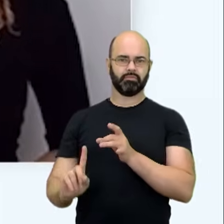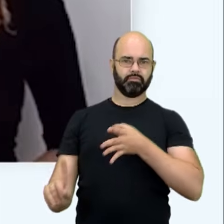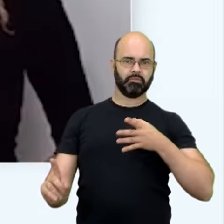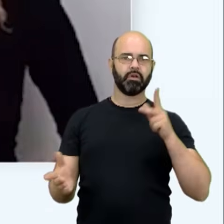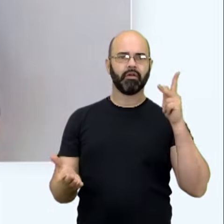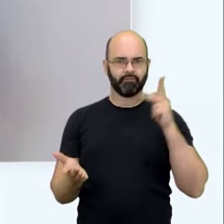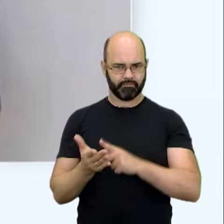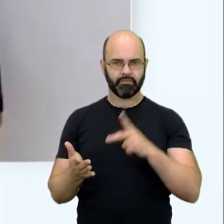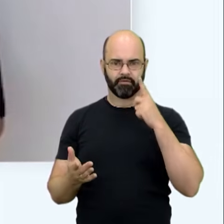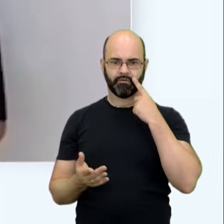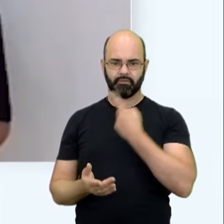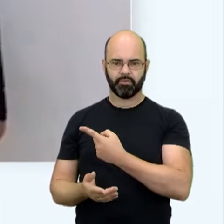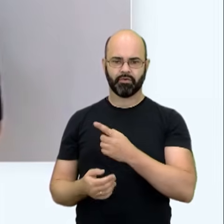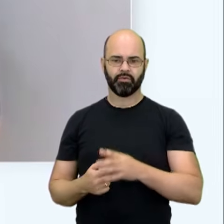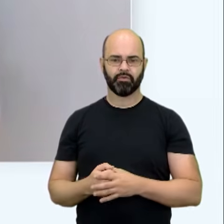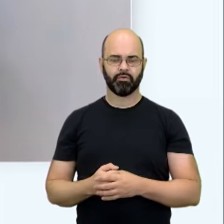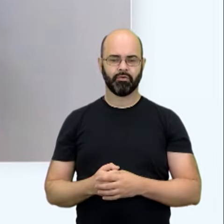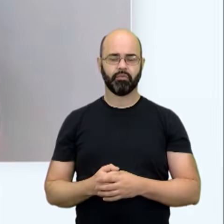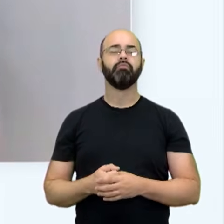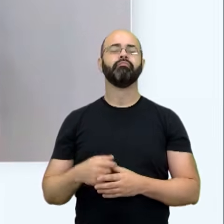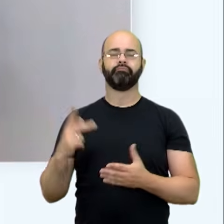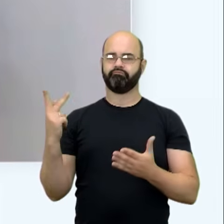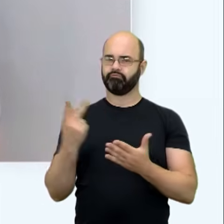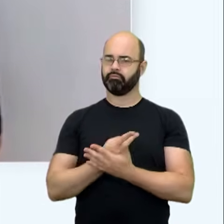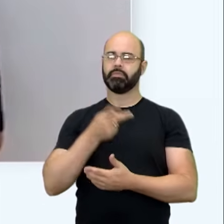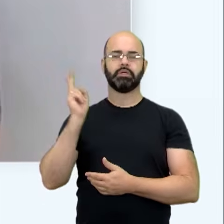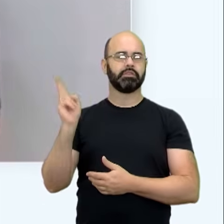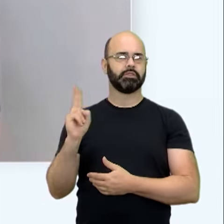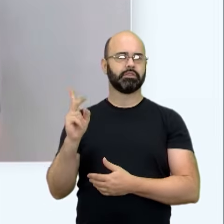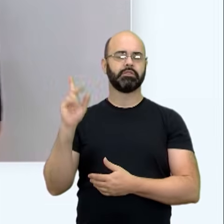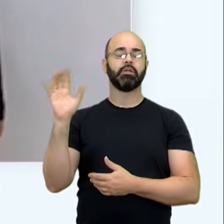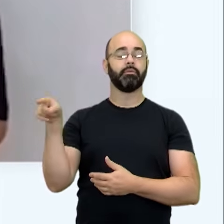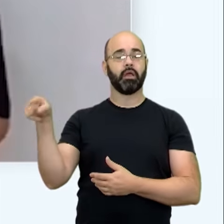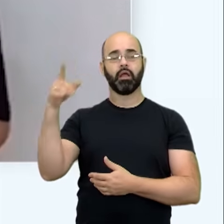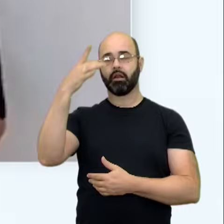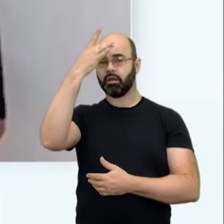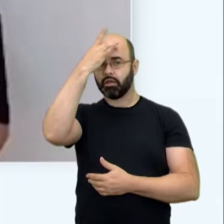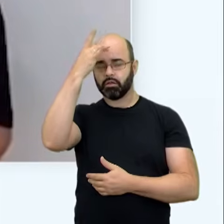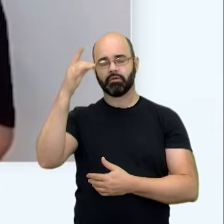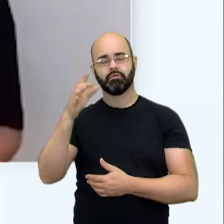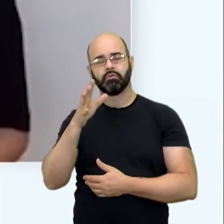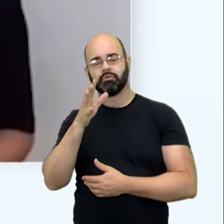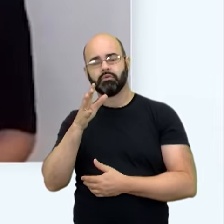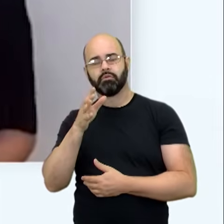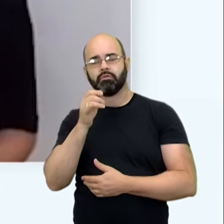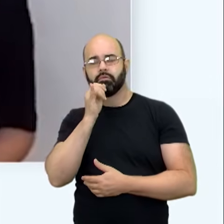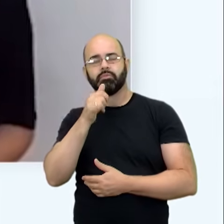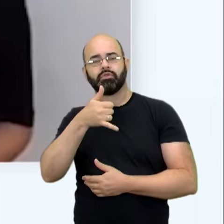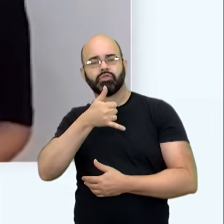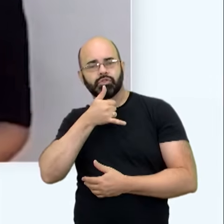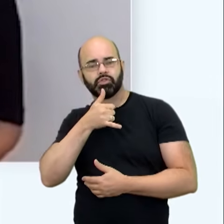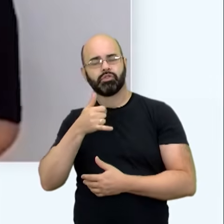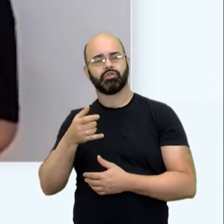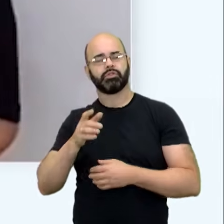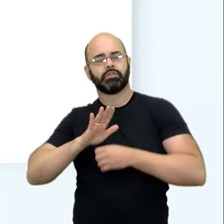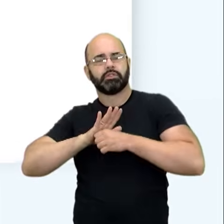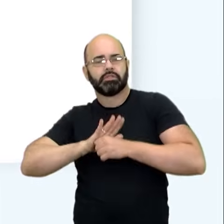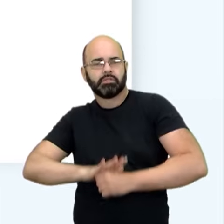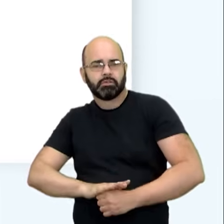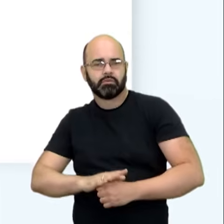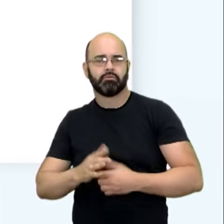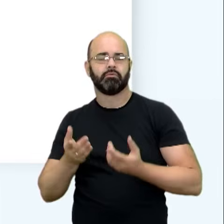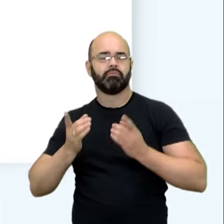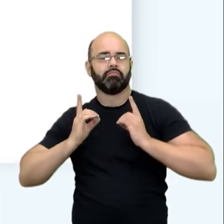o racismo. Atos racistas prejudicam o psicológico. Isso pode levar até a depressão. Diga não ao racismo.